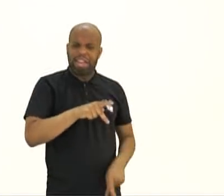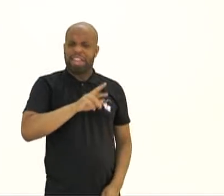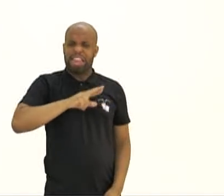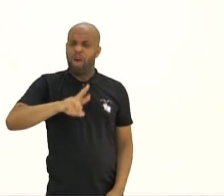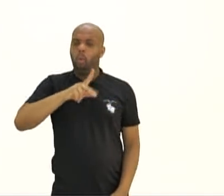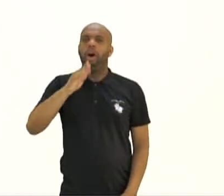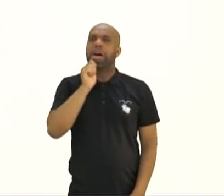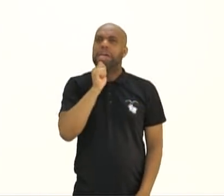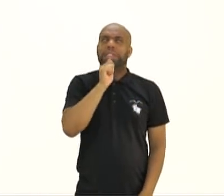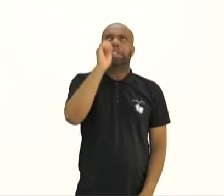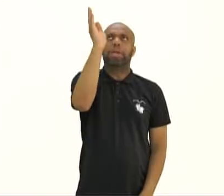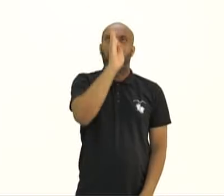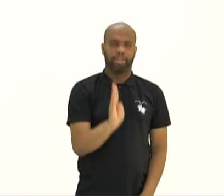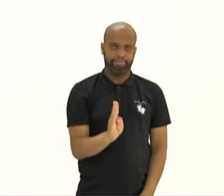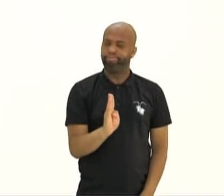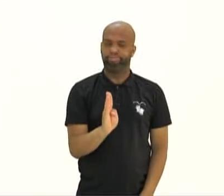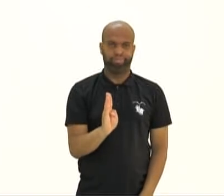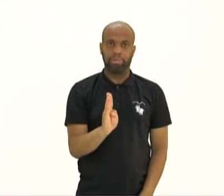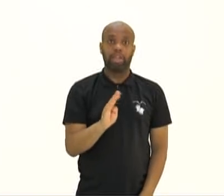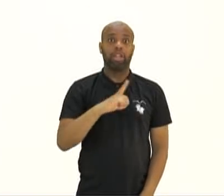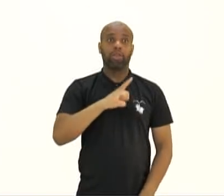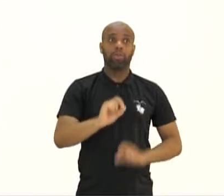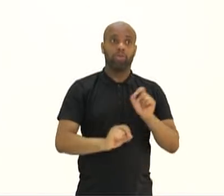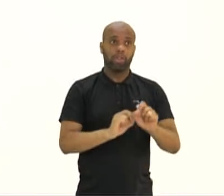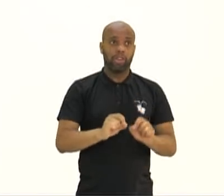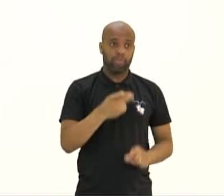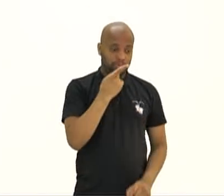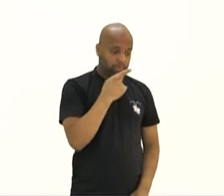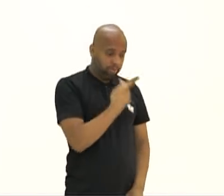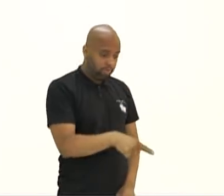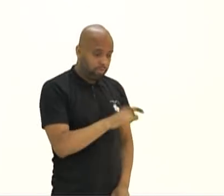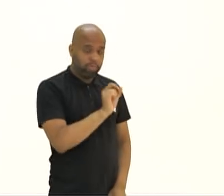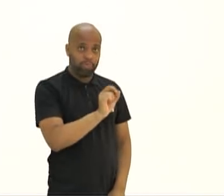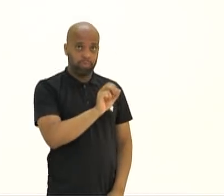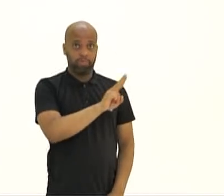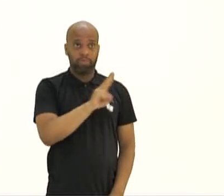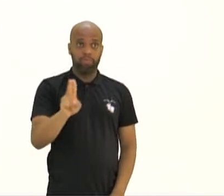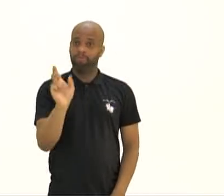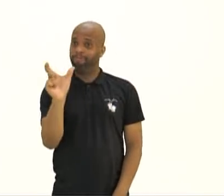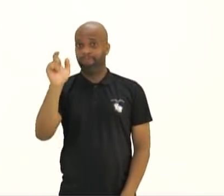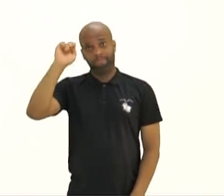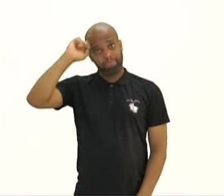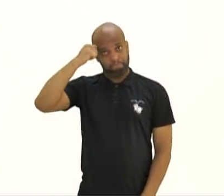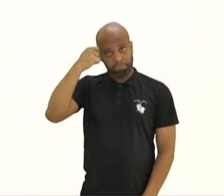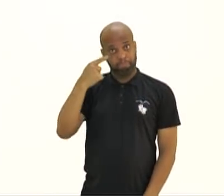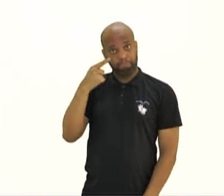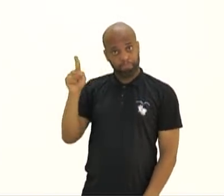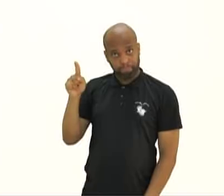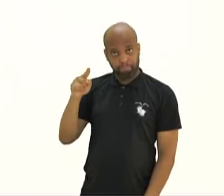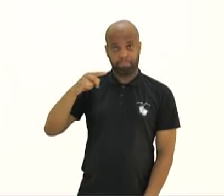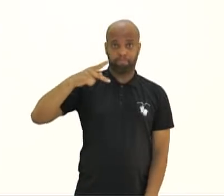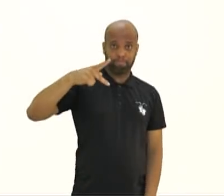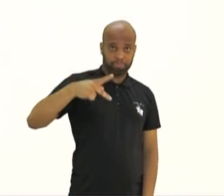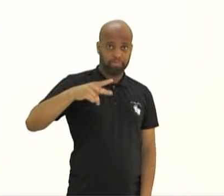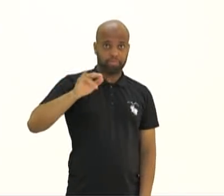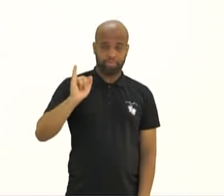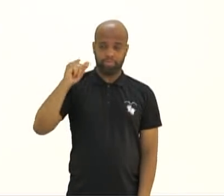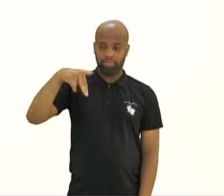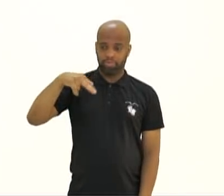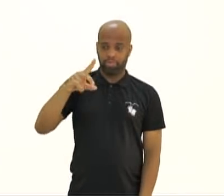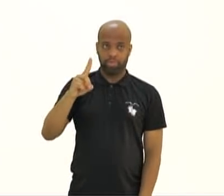Brasil. Na verdade, muitos desses povos chamavam esse território de Pindorama, que queria dizer o